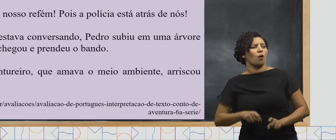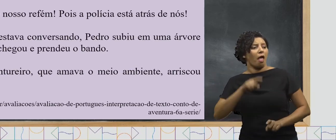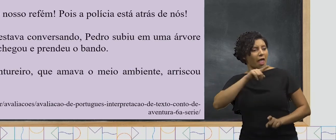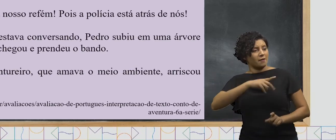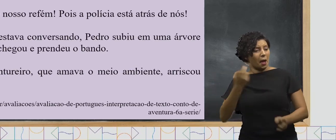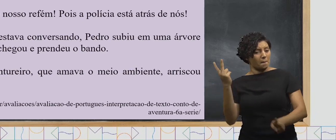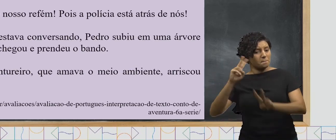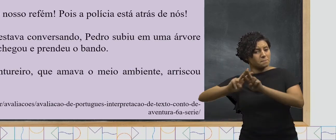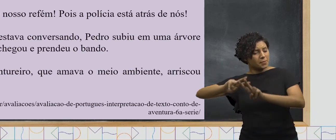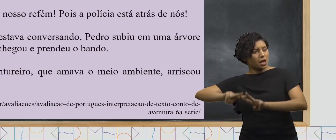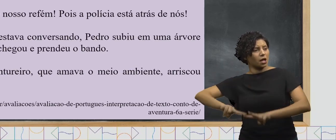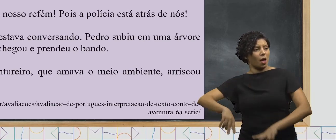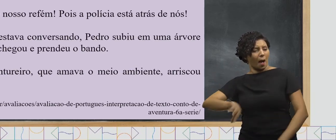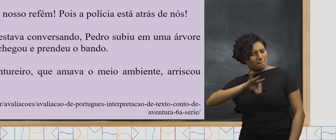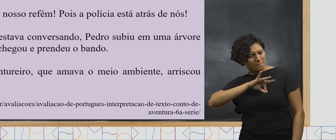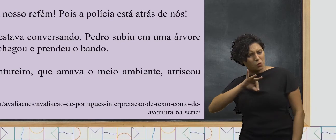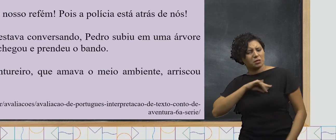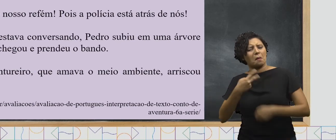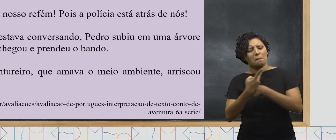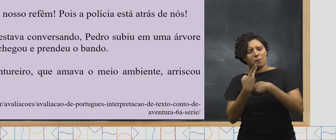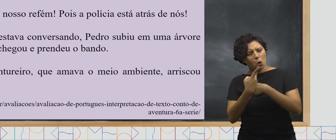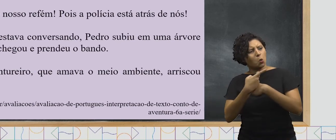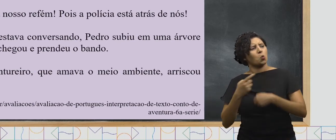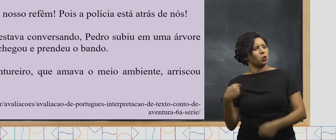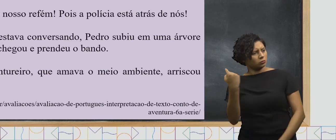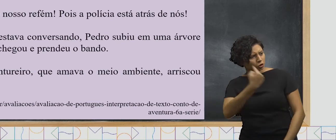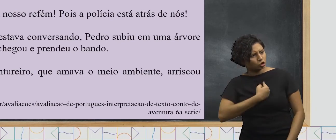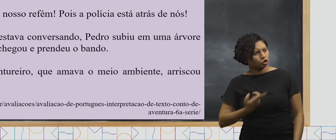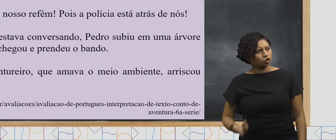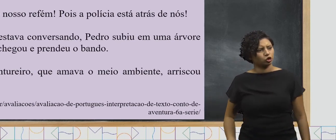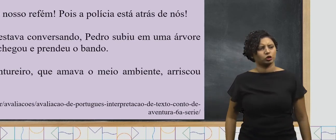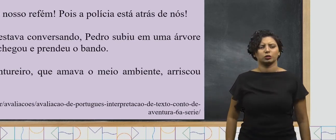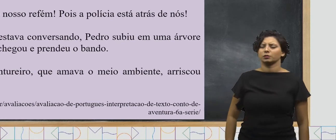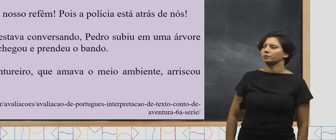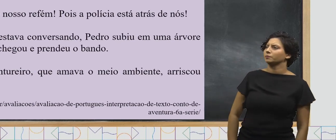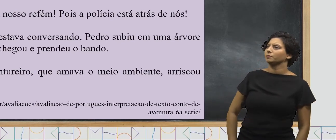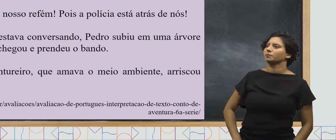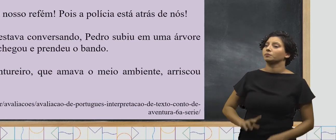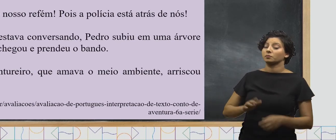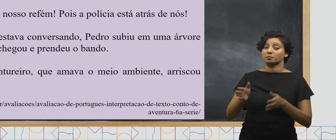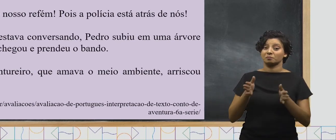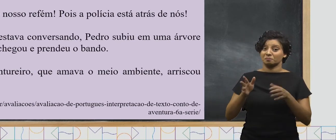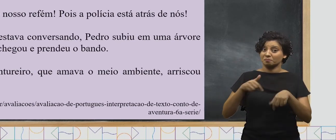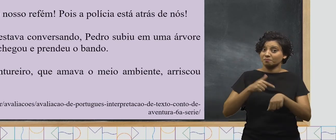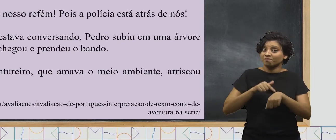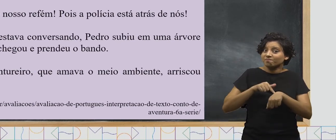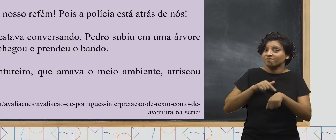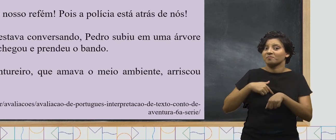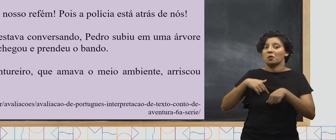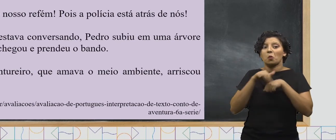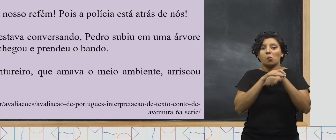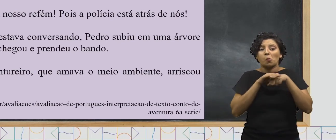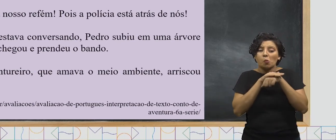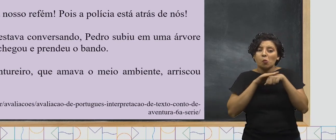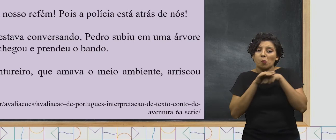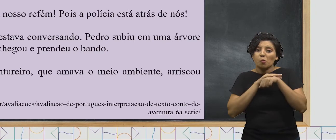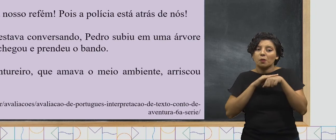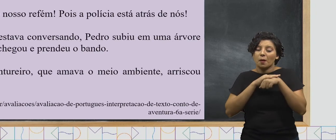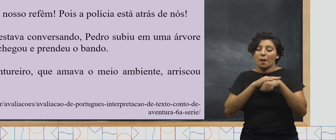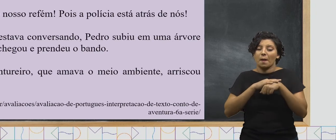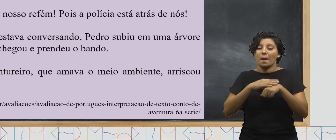atirem, ele será nosso refém, pois a polícia estará atrás de nós." No tempo em que ele estava